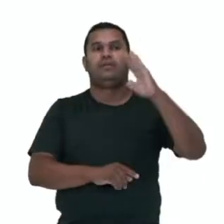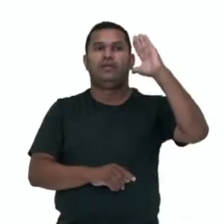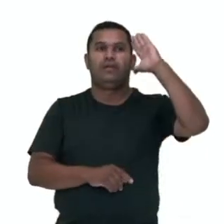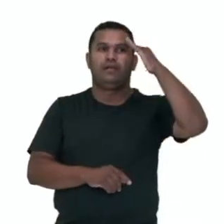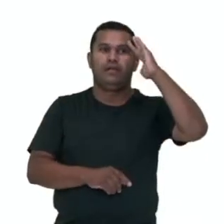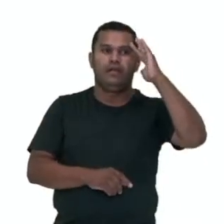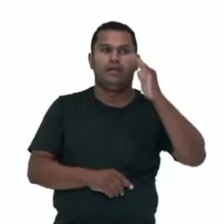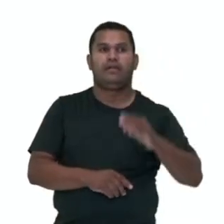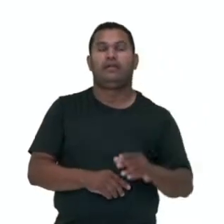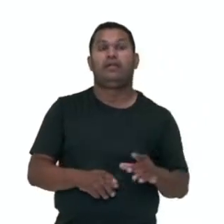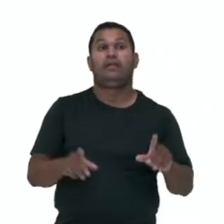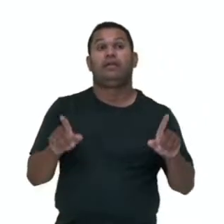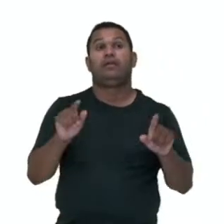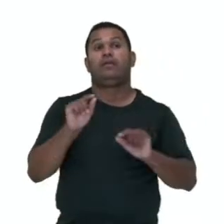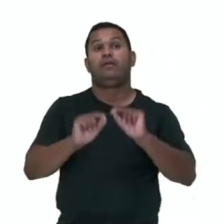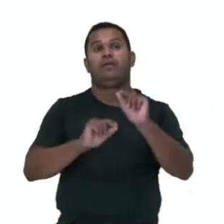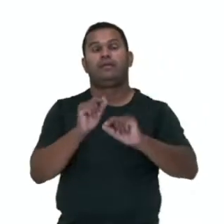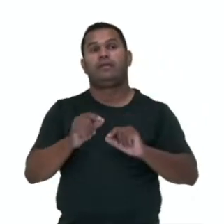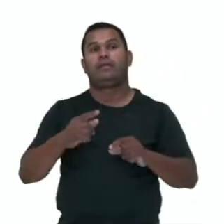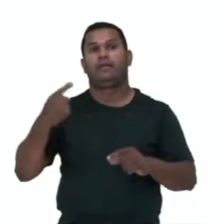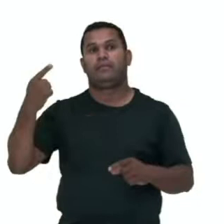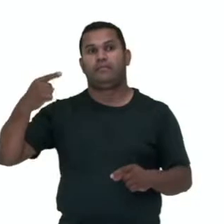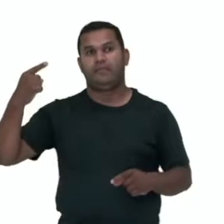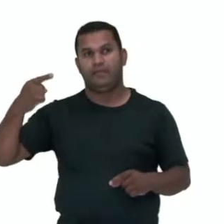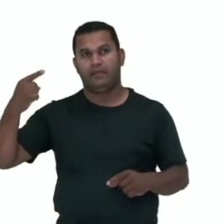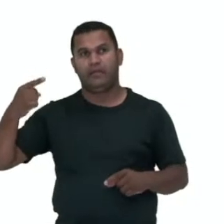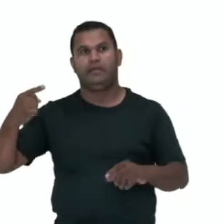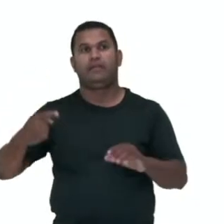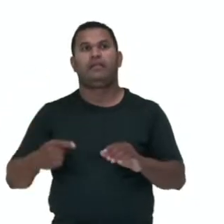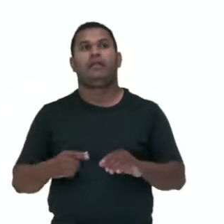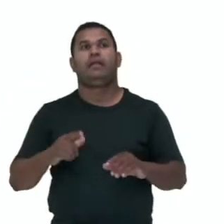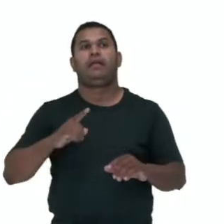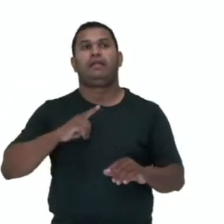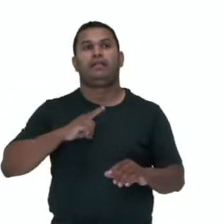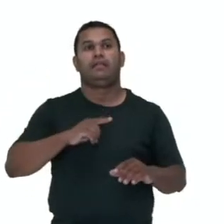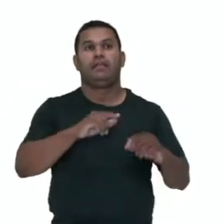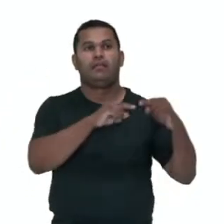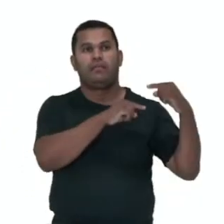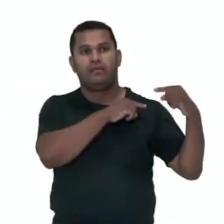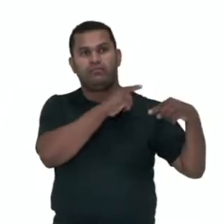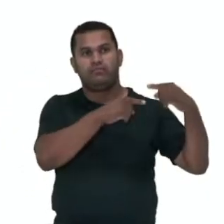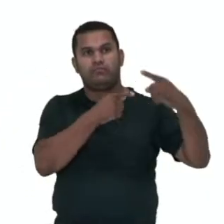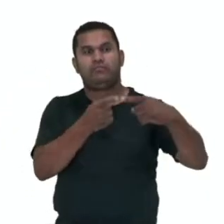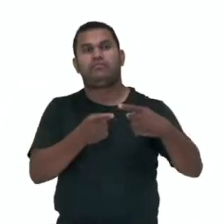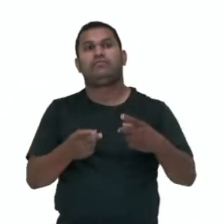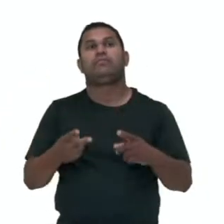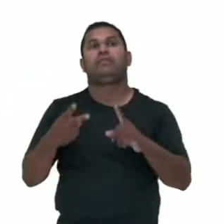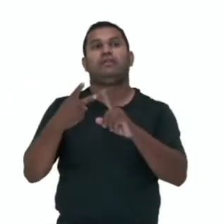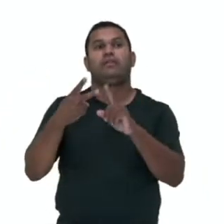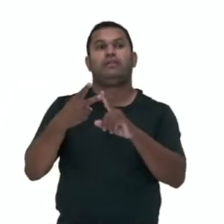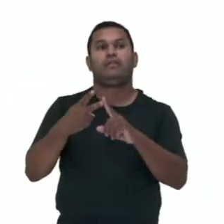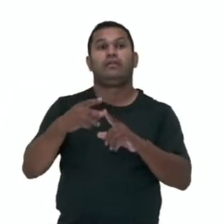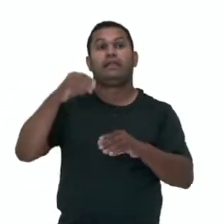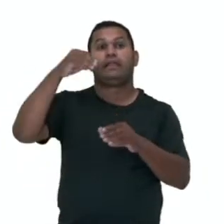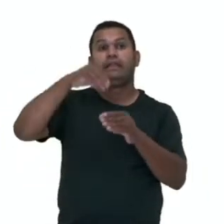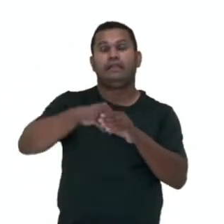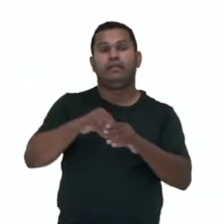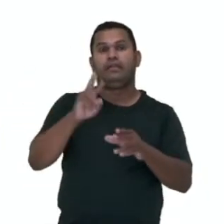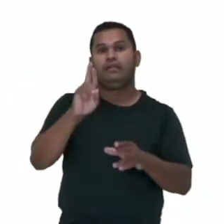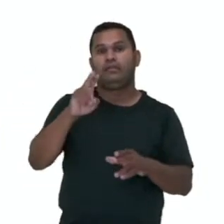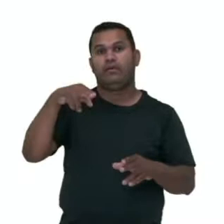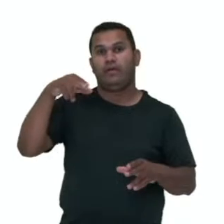pela citogenética, é um segmento de DNA transcrito num RNA mensageiro e é traduzido lá